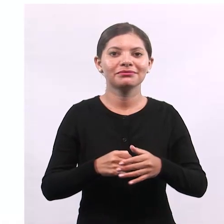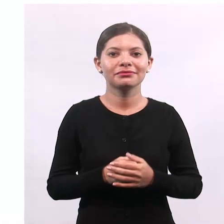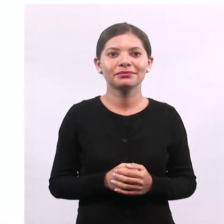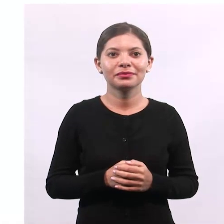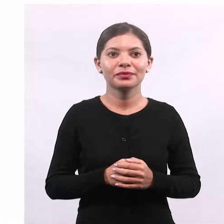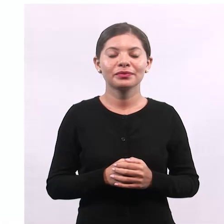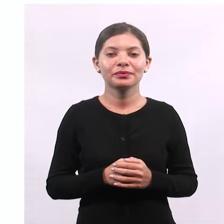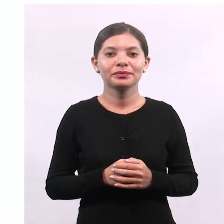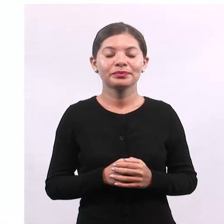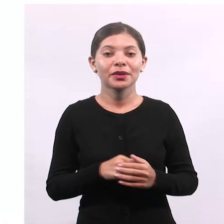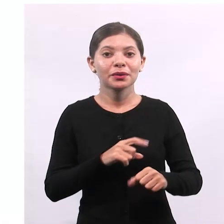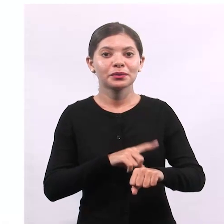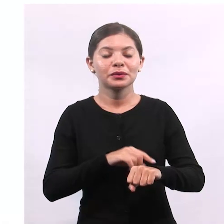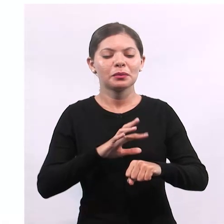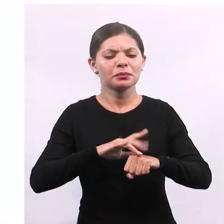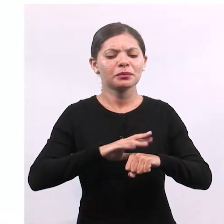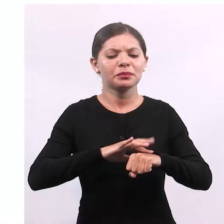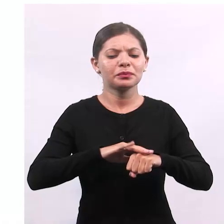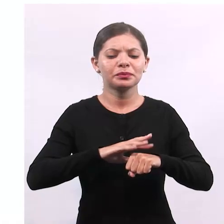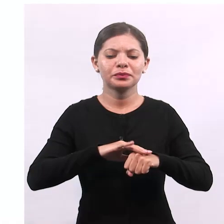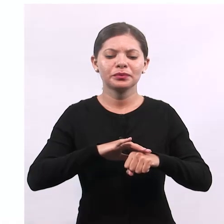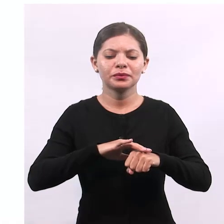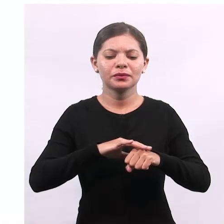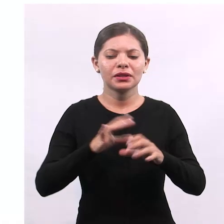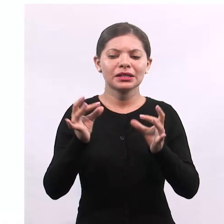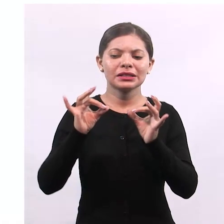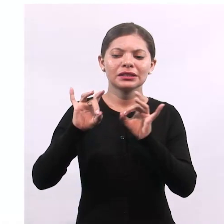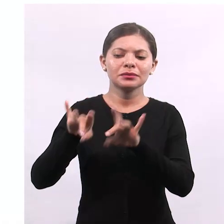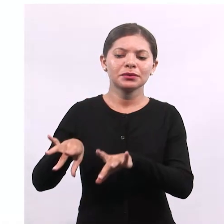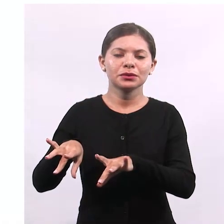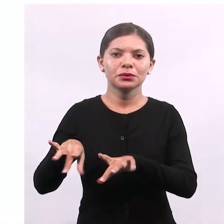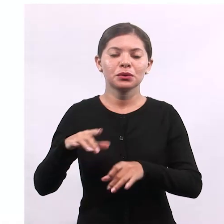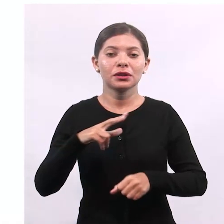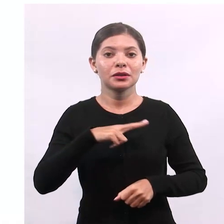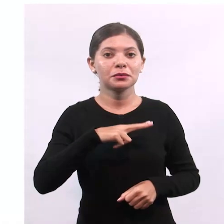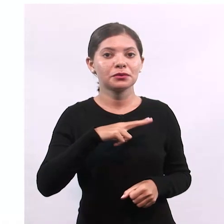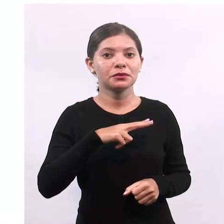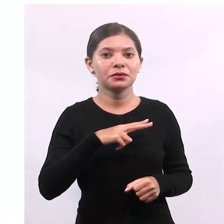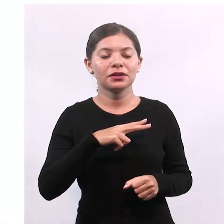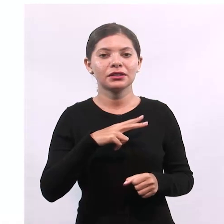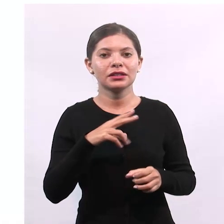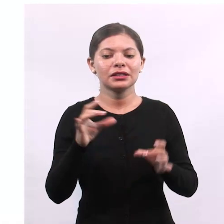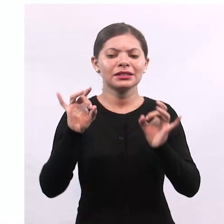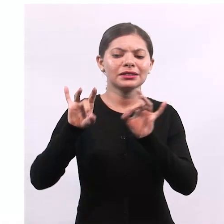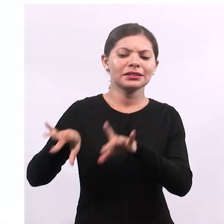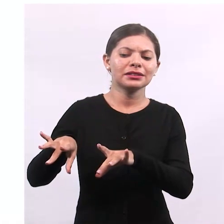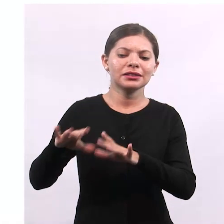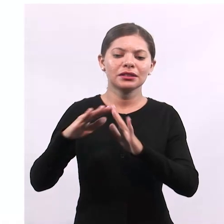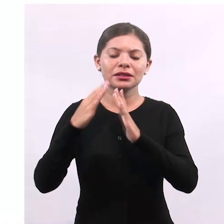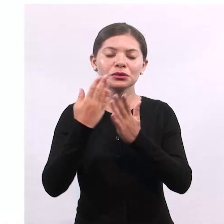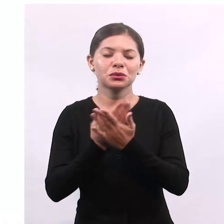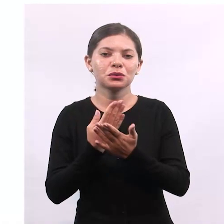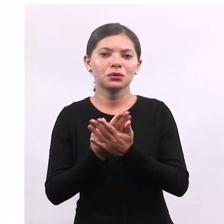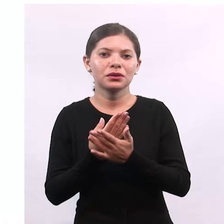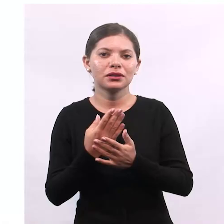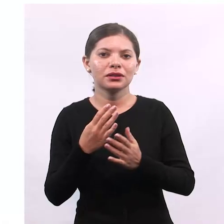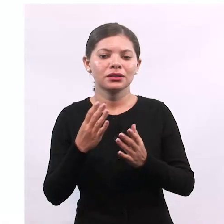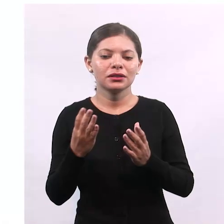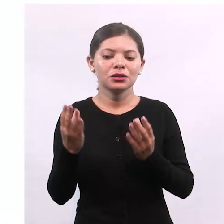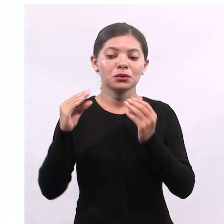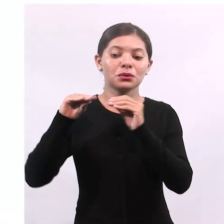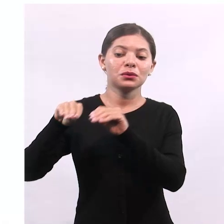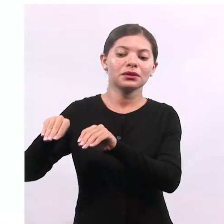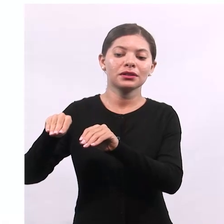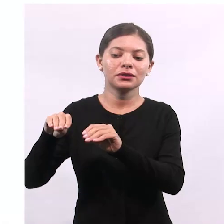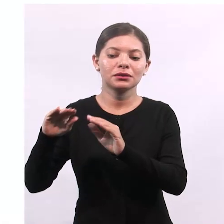houve um declínio do número de matrículas na privada as pessoas tirando da rede privada e colocando na rede pública ou às vezes deixando